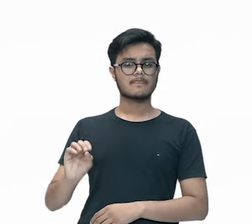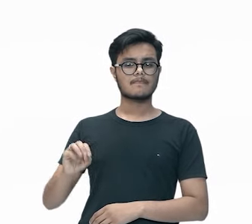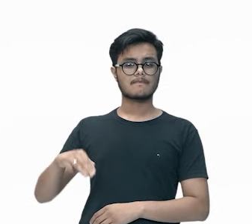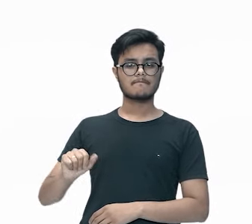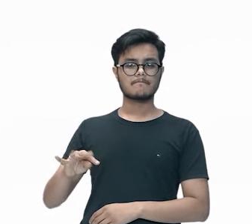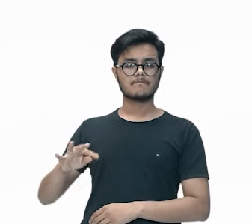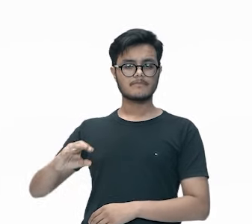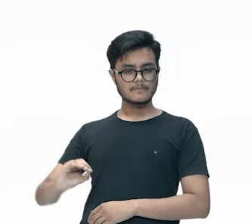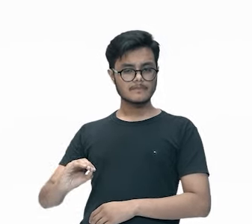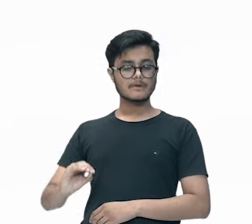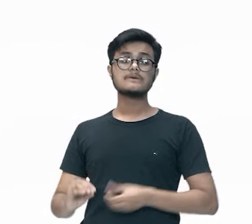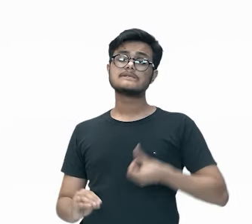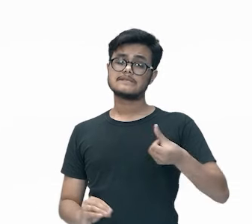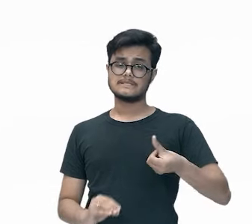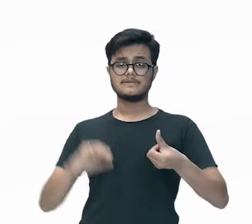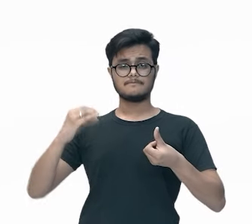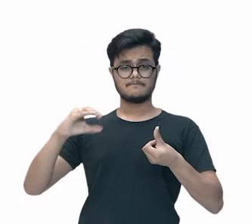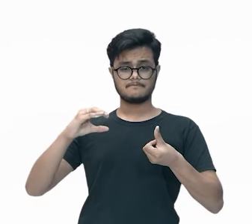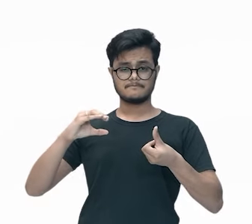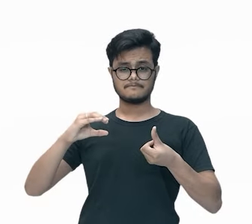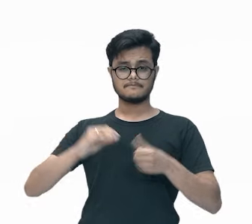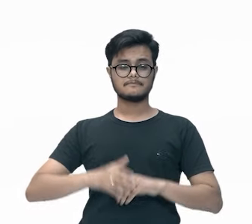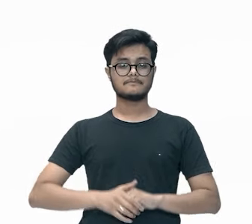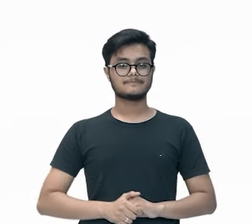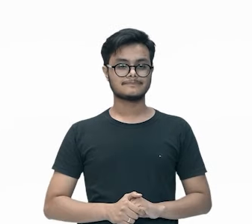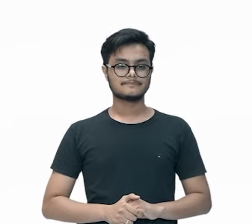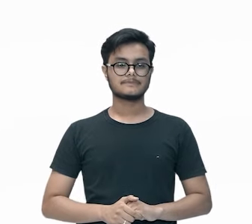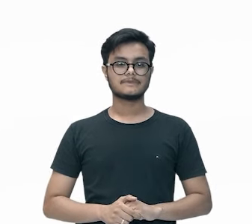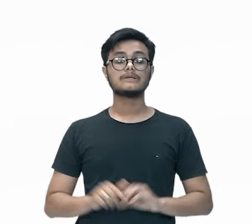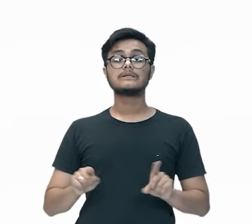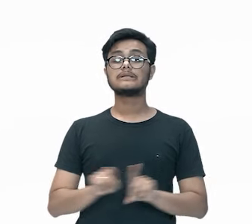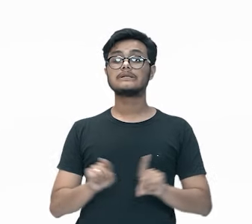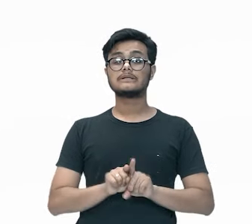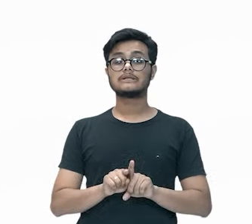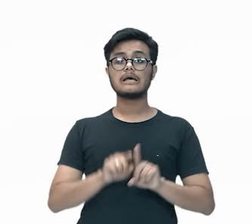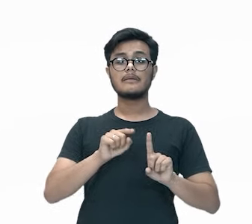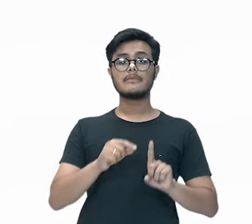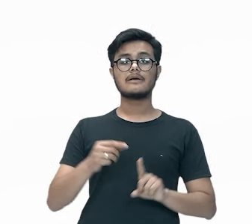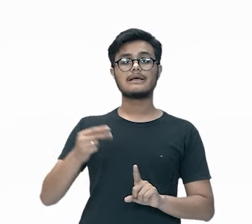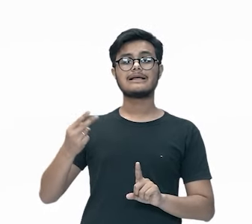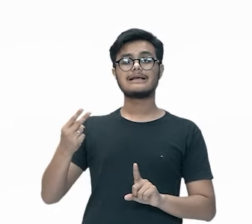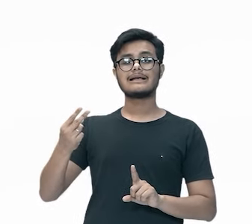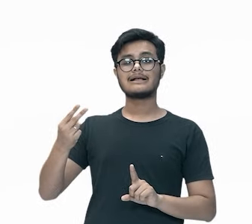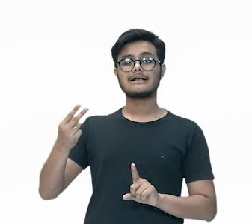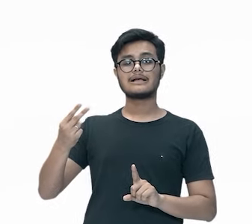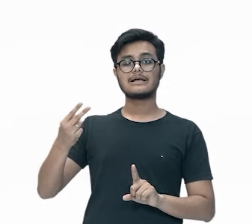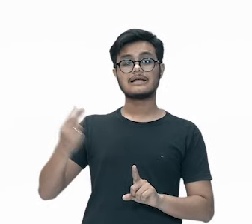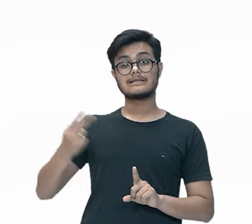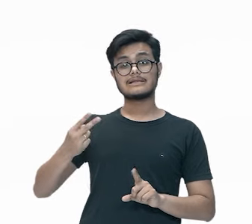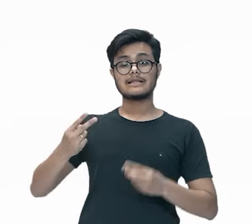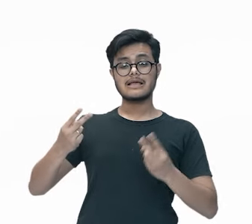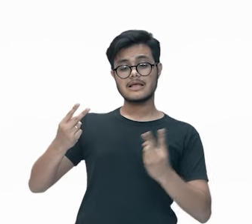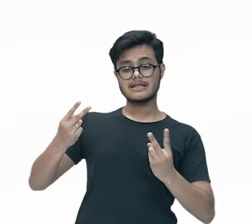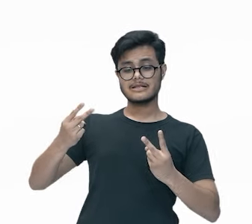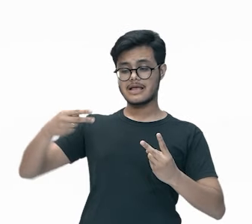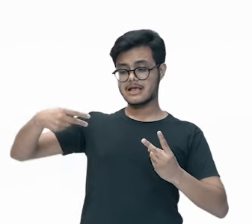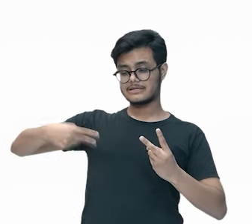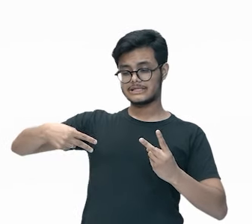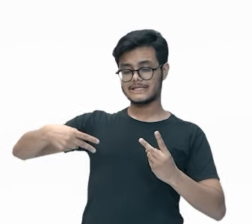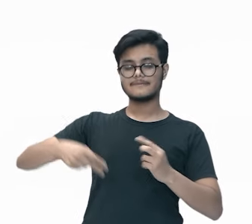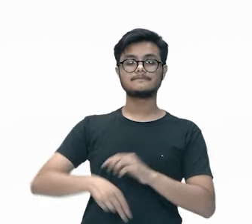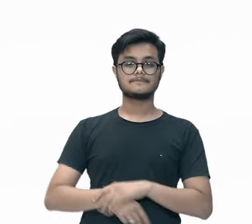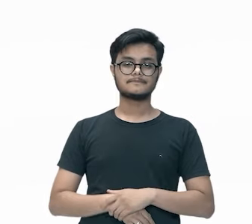carbonos nesse ciclo, né? E a ressonância, ou seja, essas 3 duplas ligações, e elas ficam alternando, né? Esse processo a